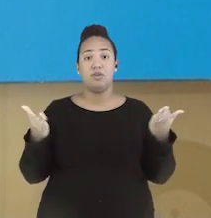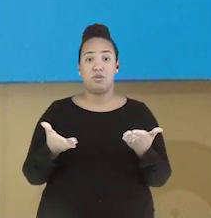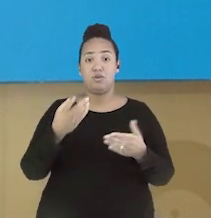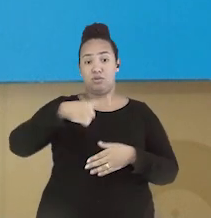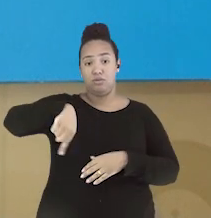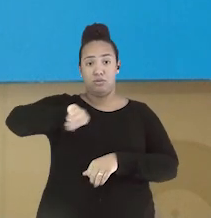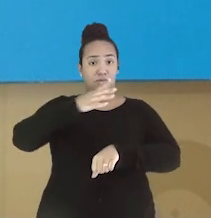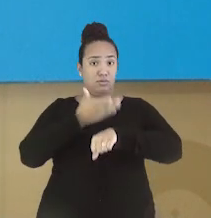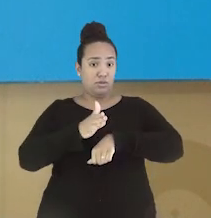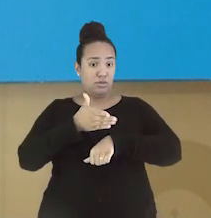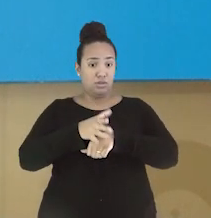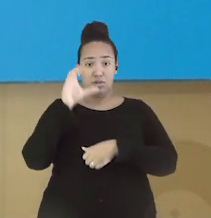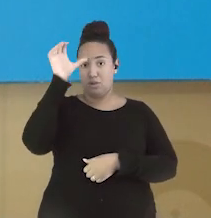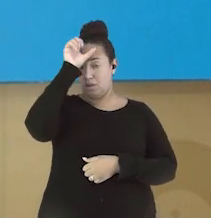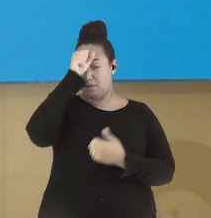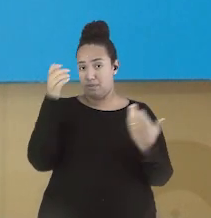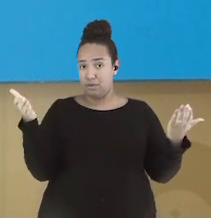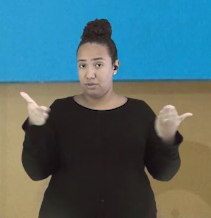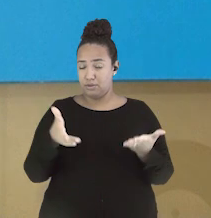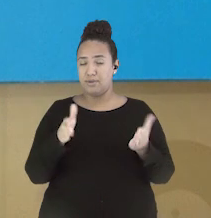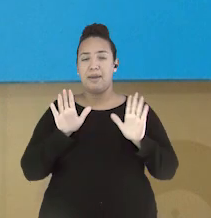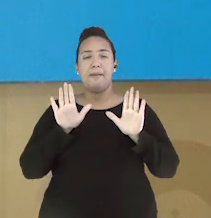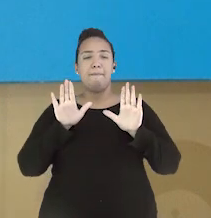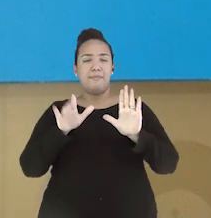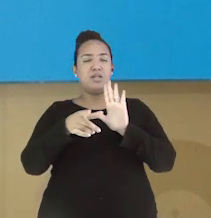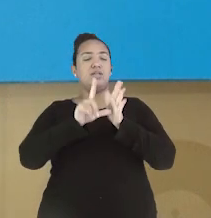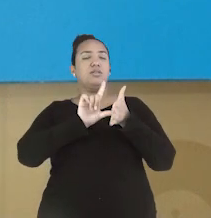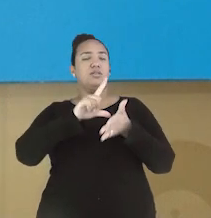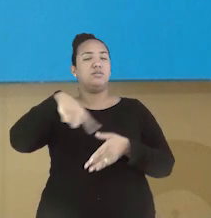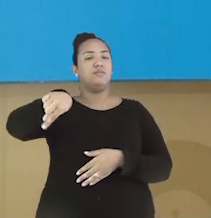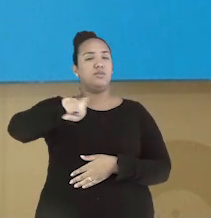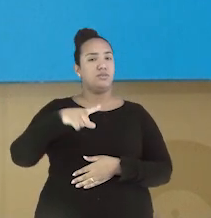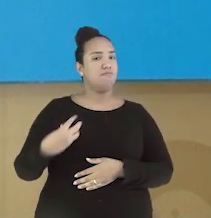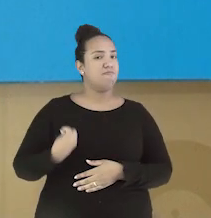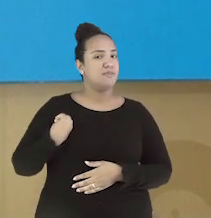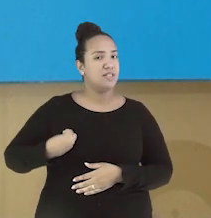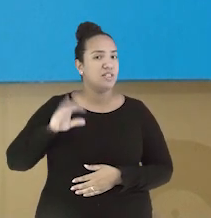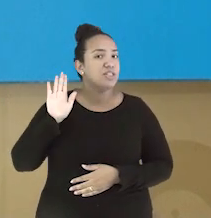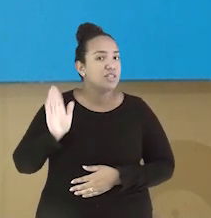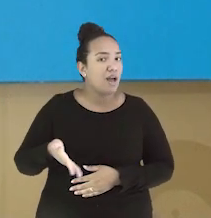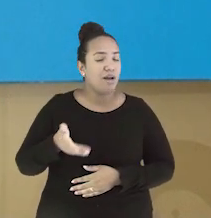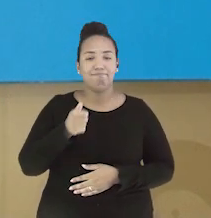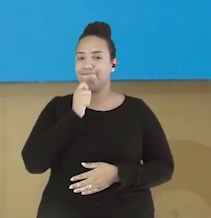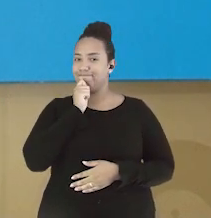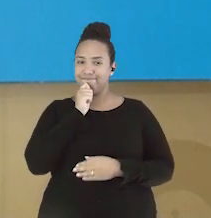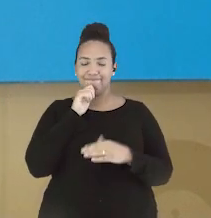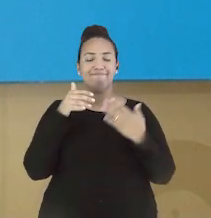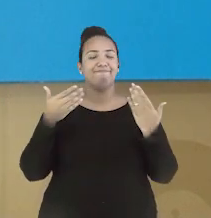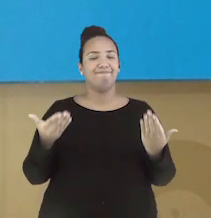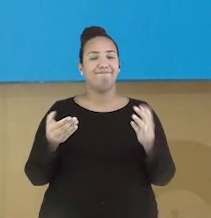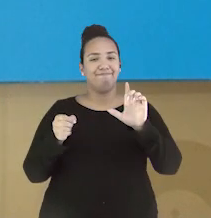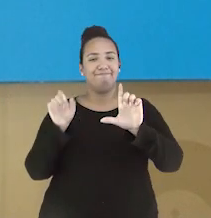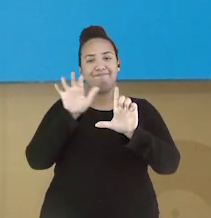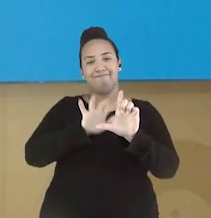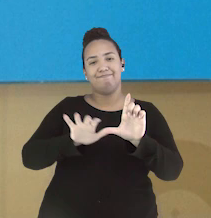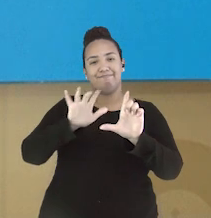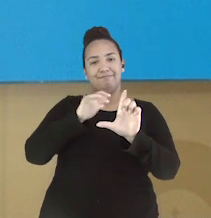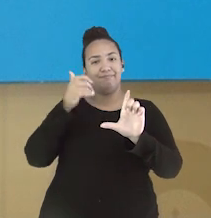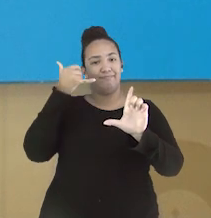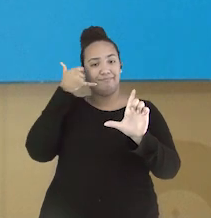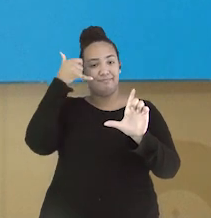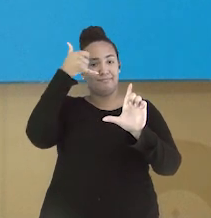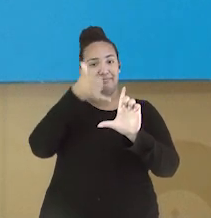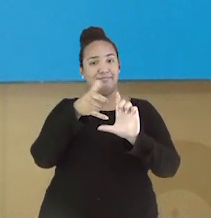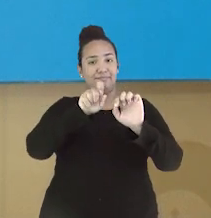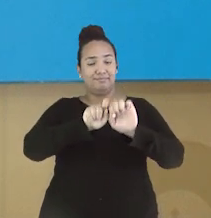Agora, vamos praticar o que aprendemos hoje. Mas já marcou sua presença na aula de hoje? Se ainda não, aponte o seu